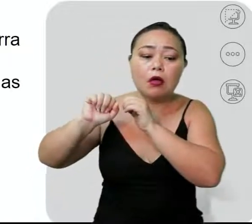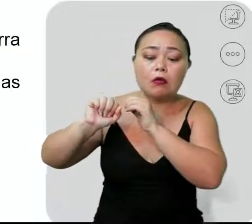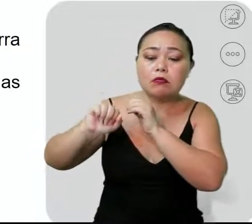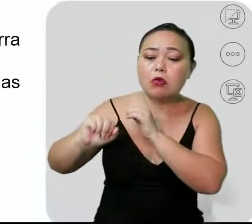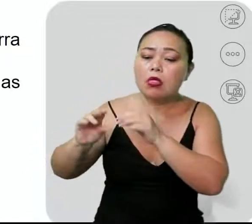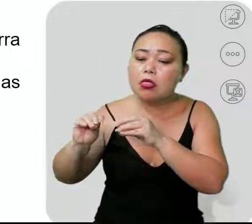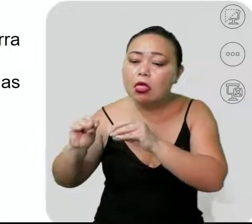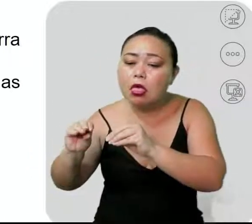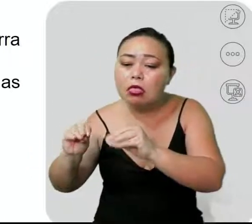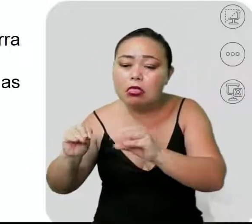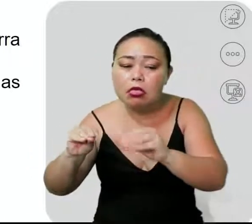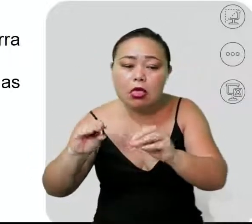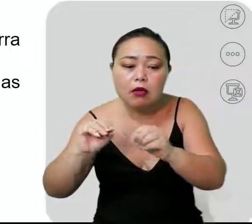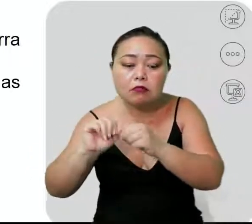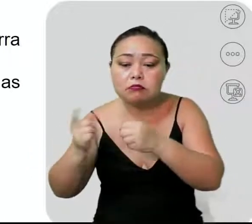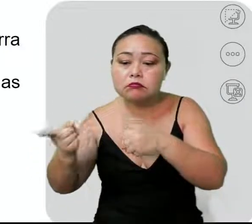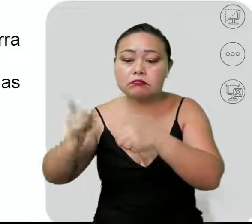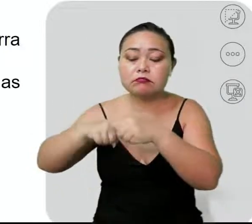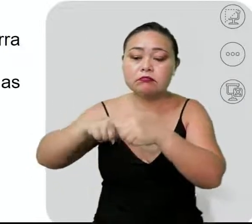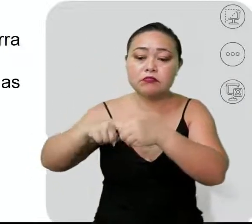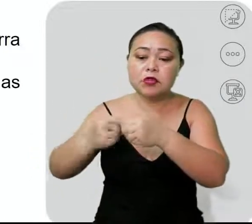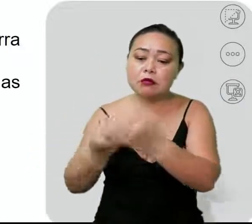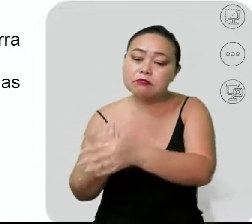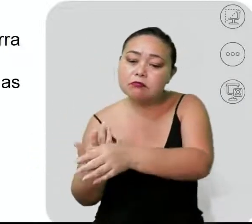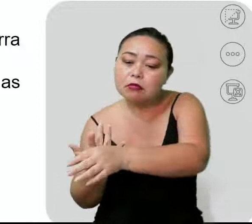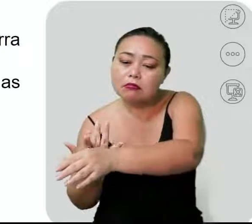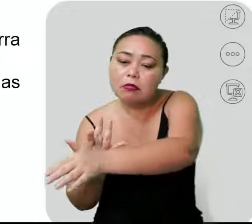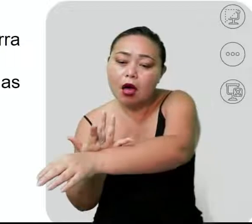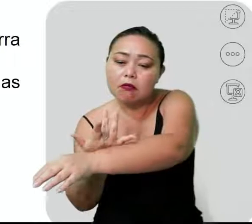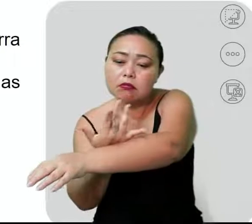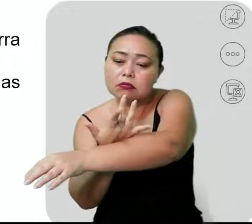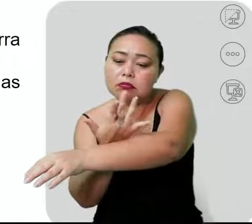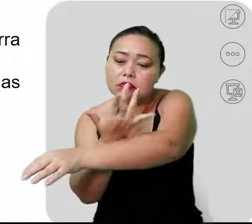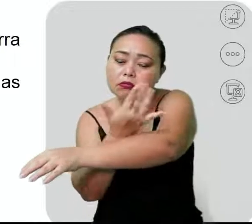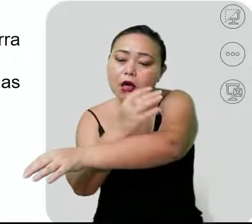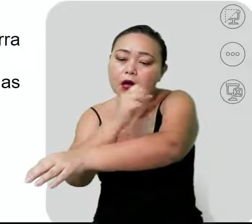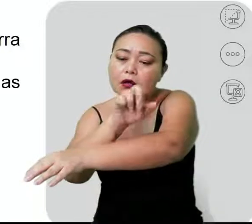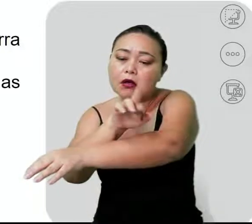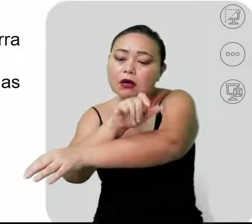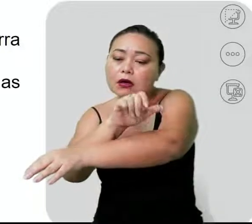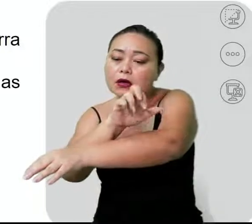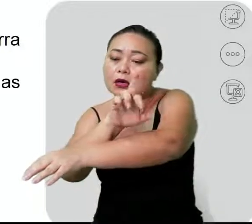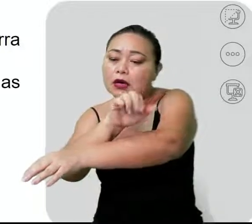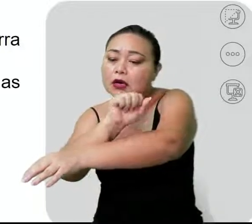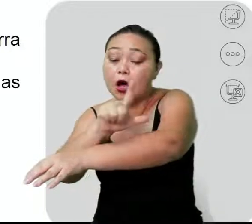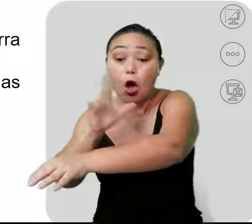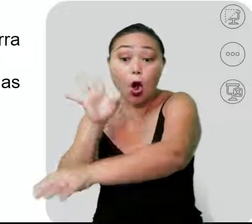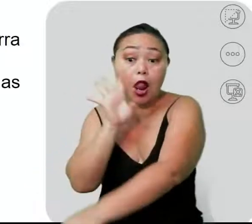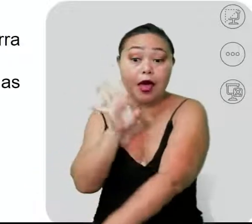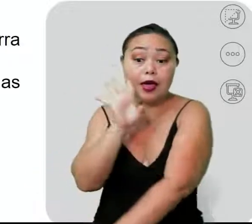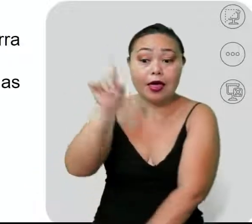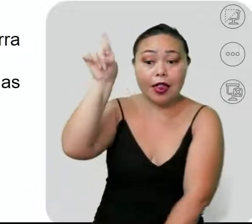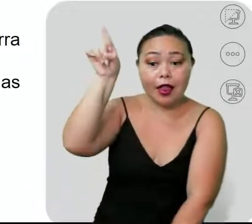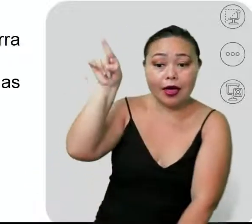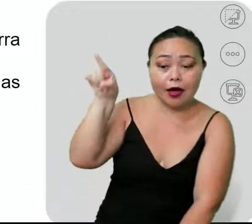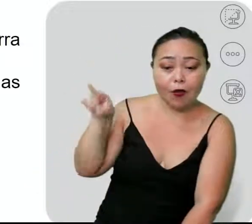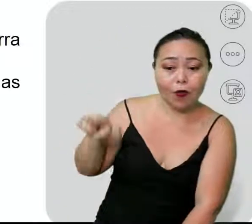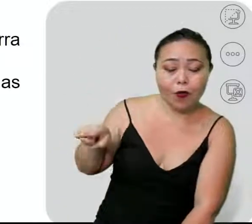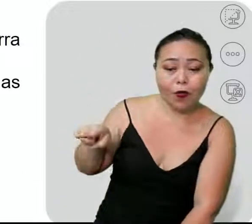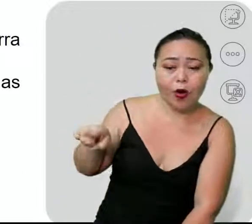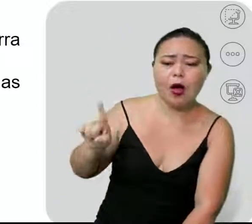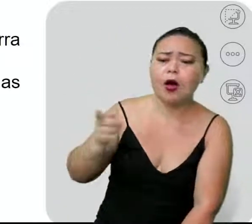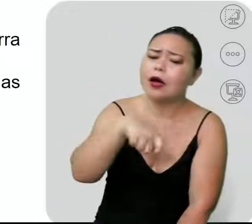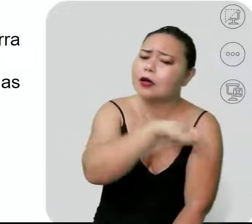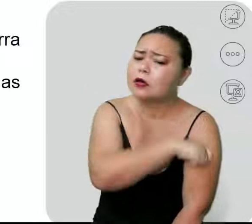de humildade atacando às plantações de cereais Olha que legal a